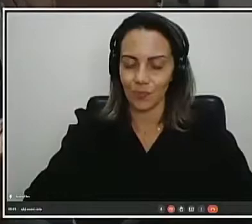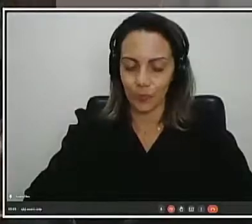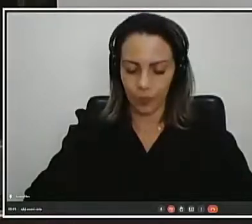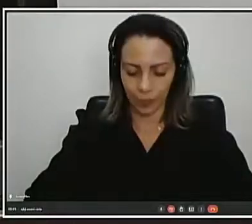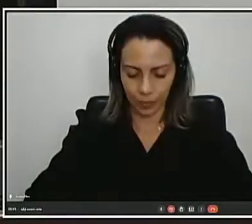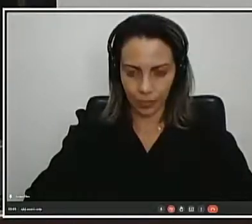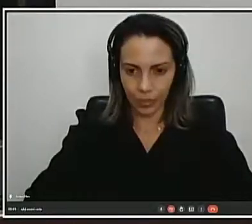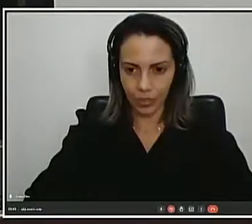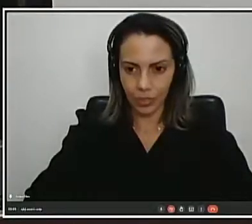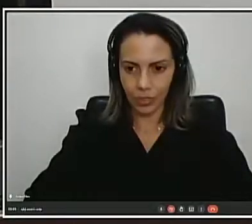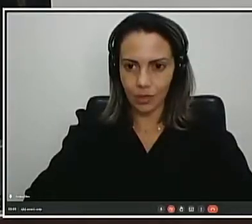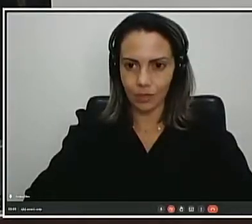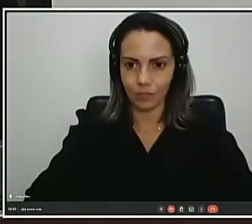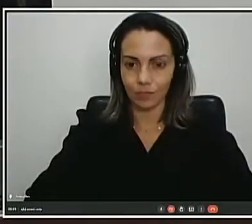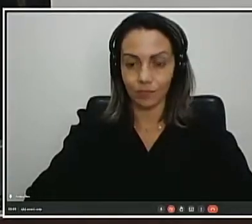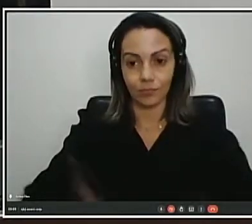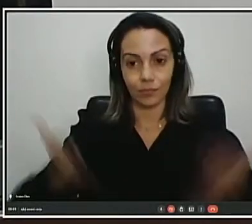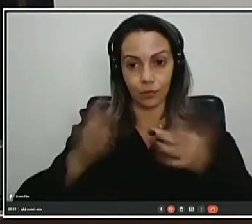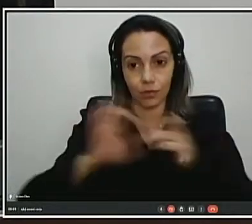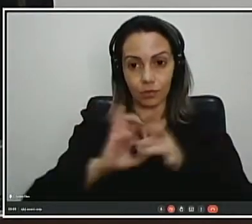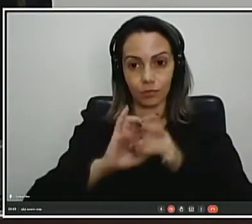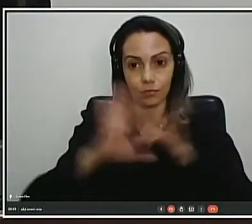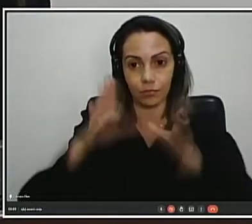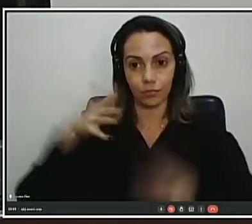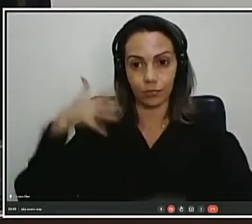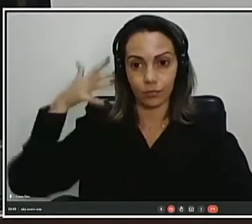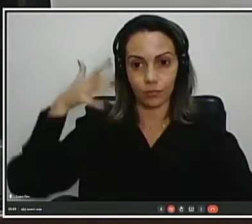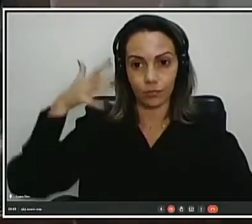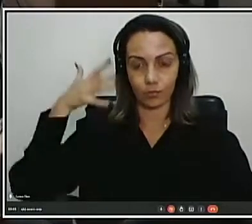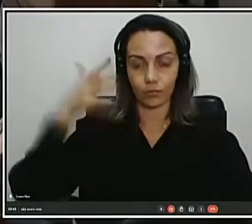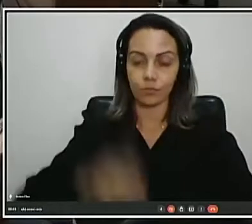A palavra está em aberto.